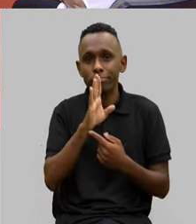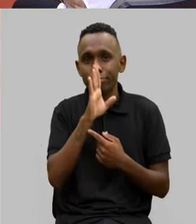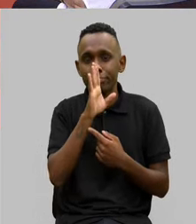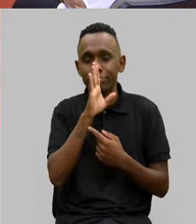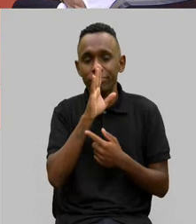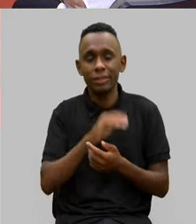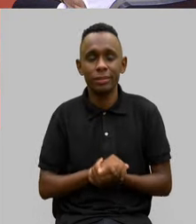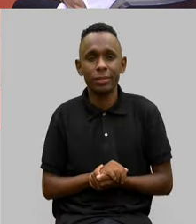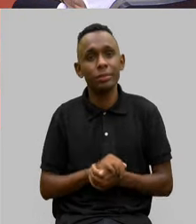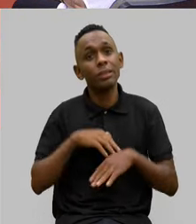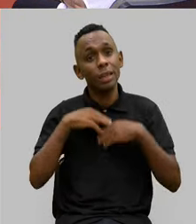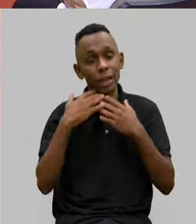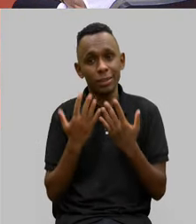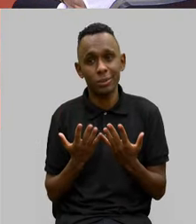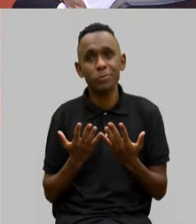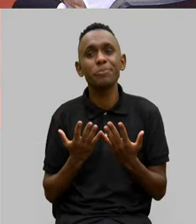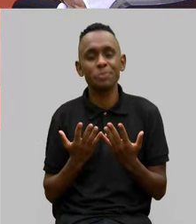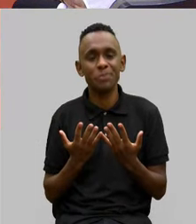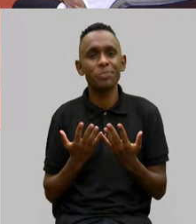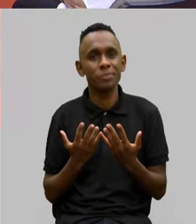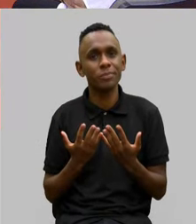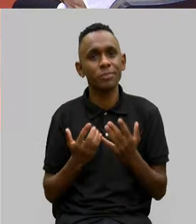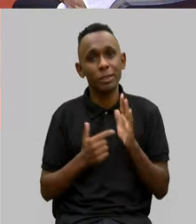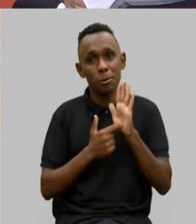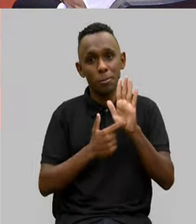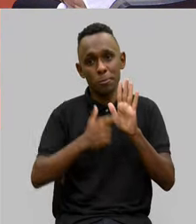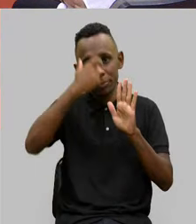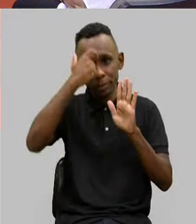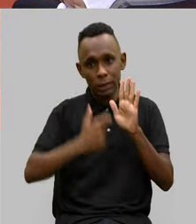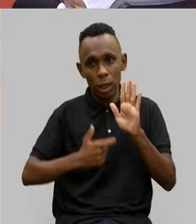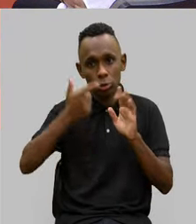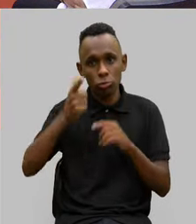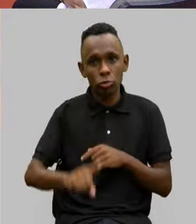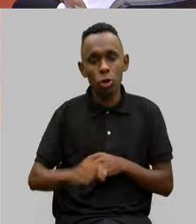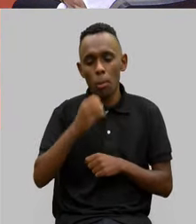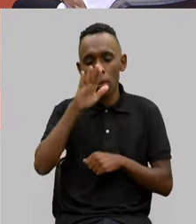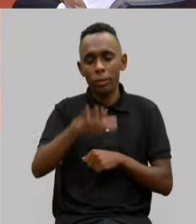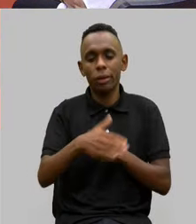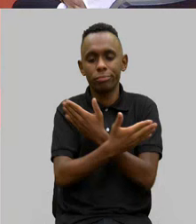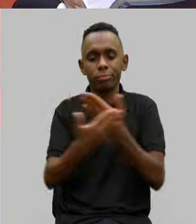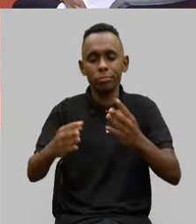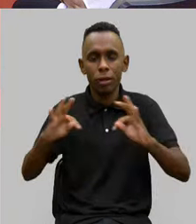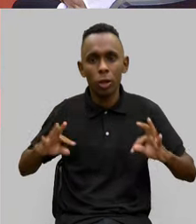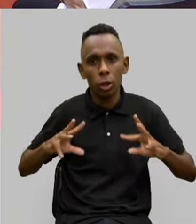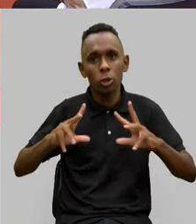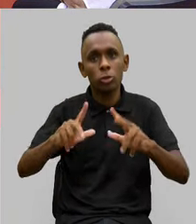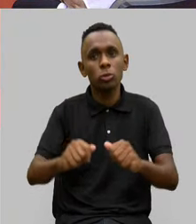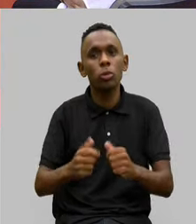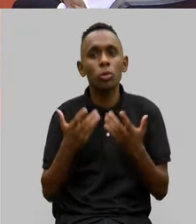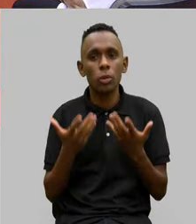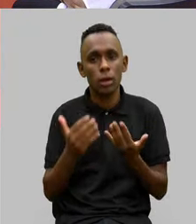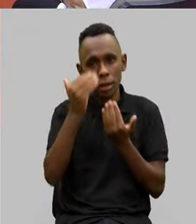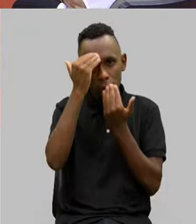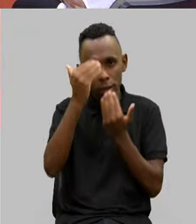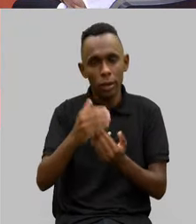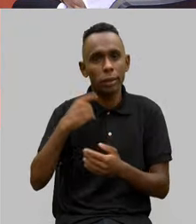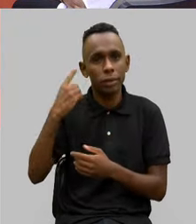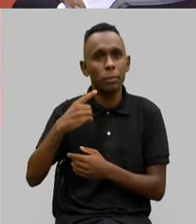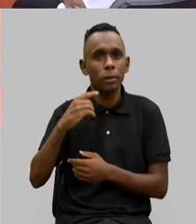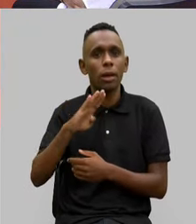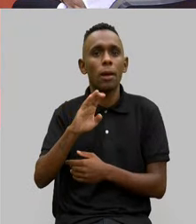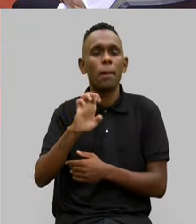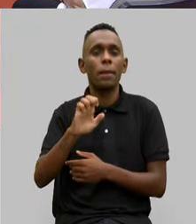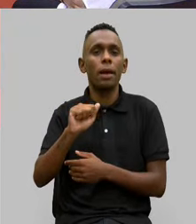bom eh vou me apresentar mais uma vez né então boa tarde a todos eu gostaria de agradecer a deputada Beatriz